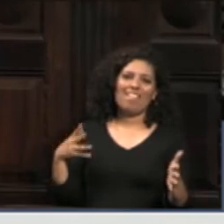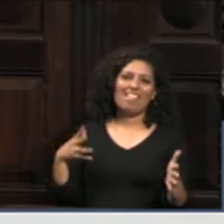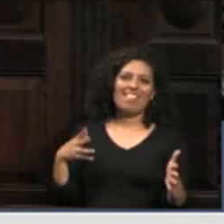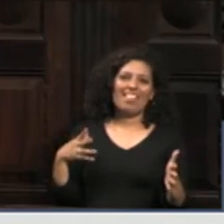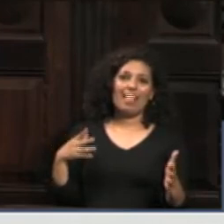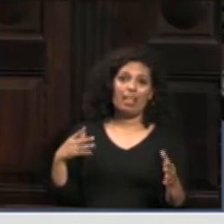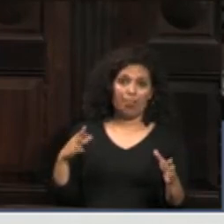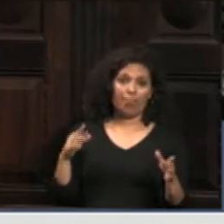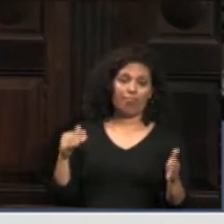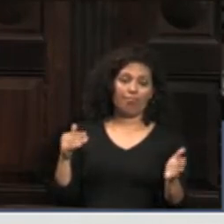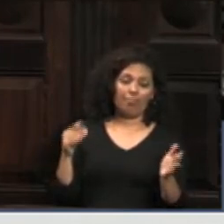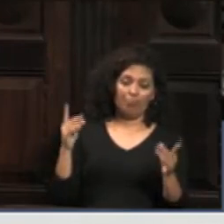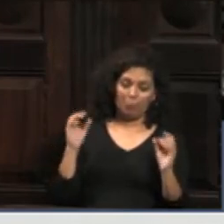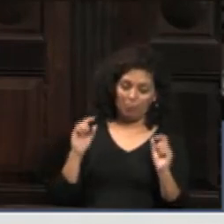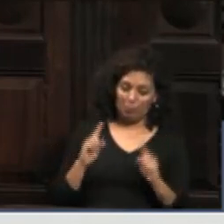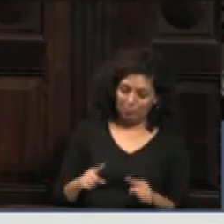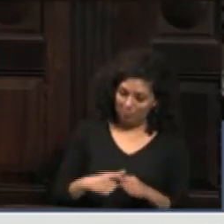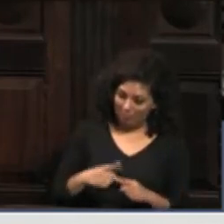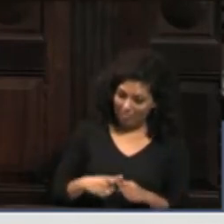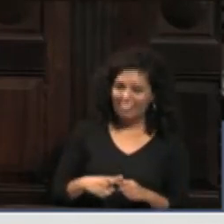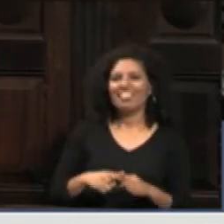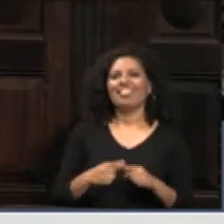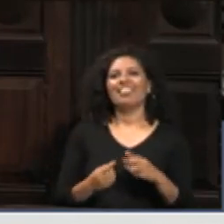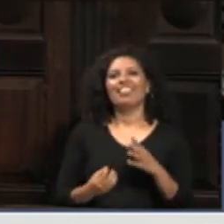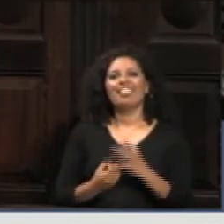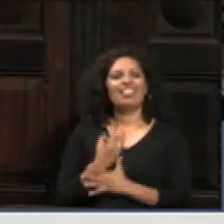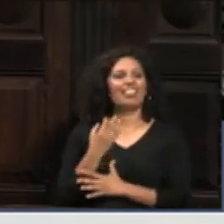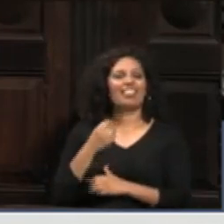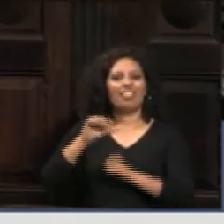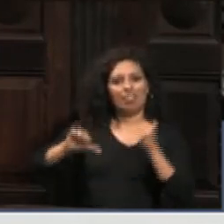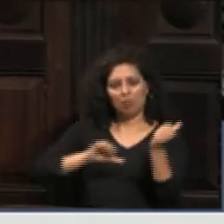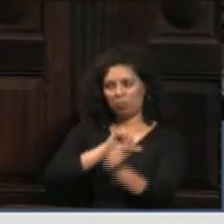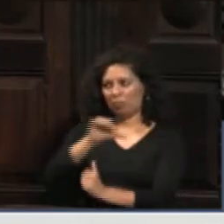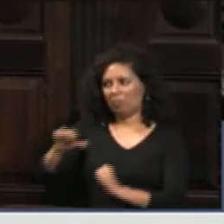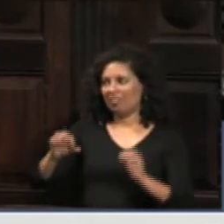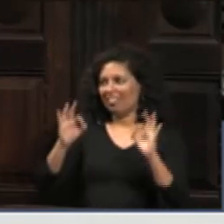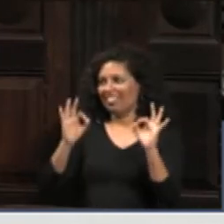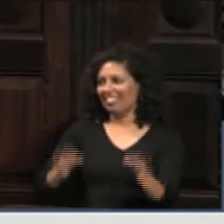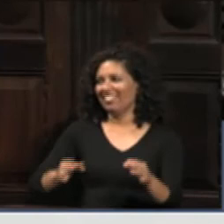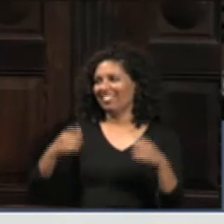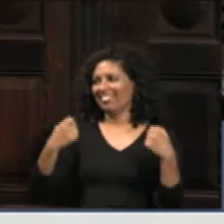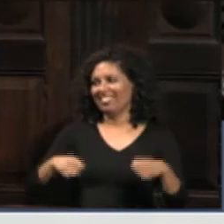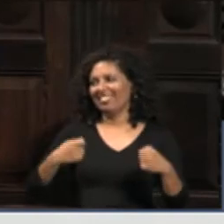seja criada exatamente a condição para o erro ser corrigido, o erro ser superado.